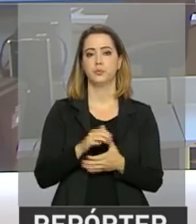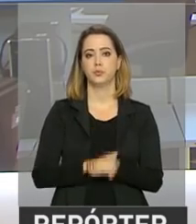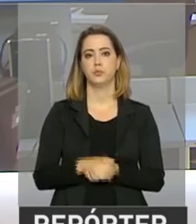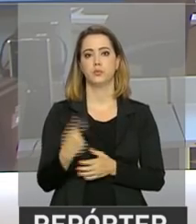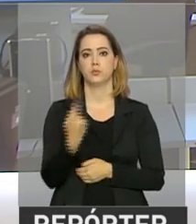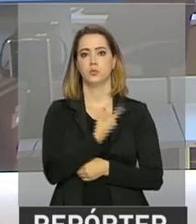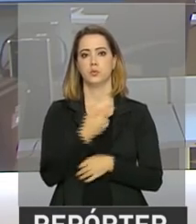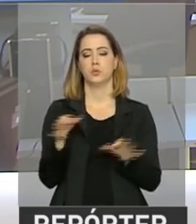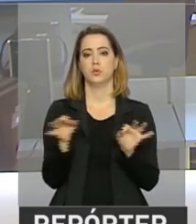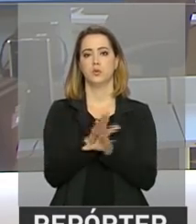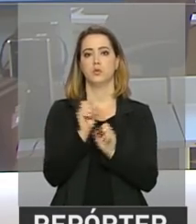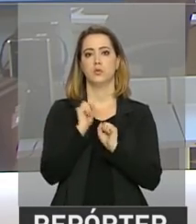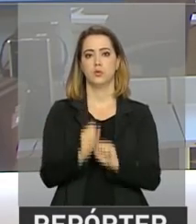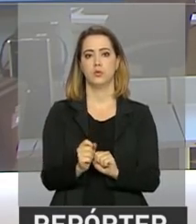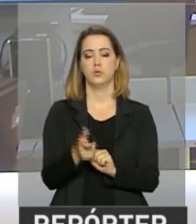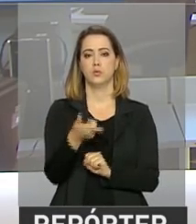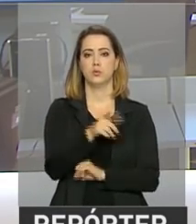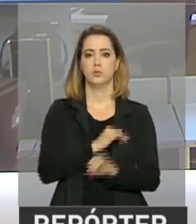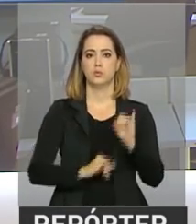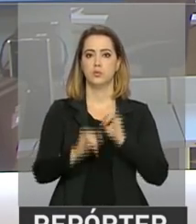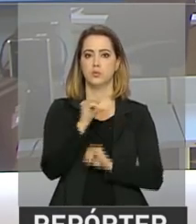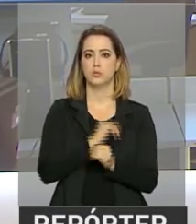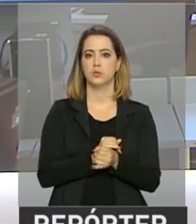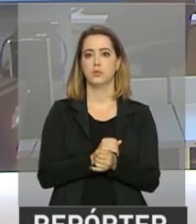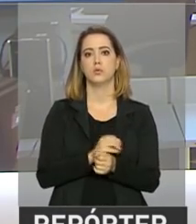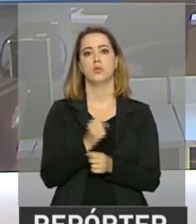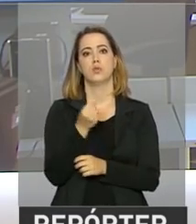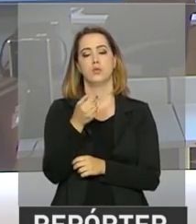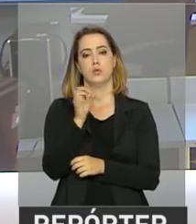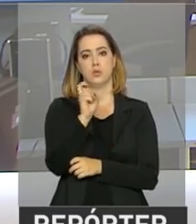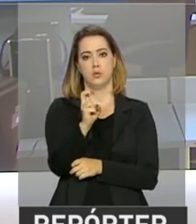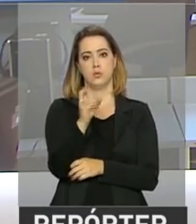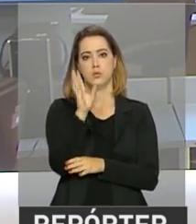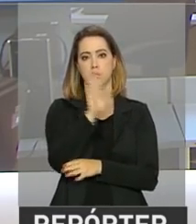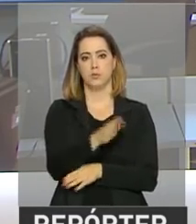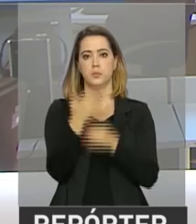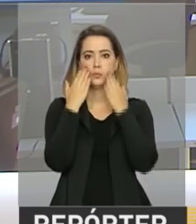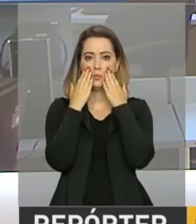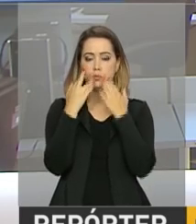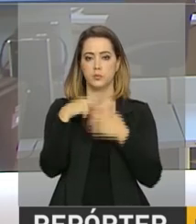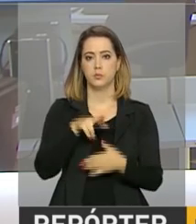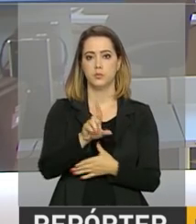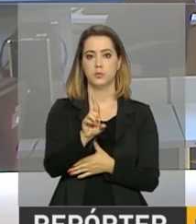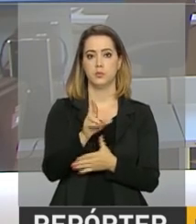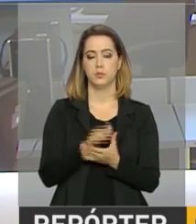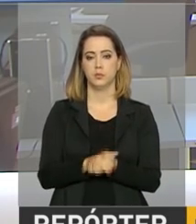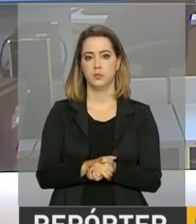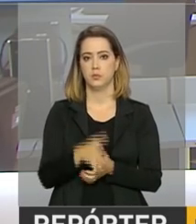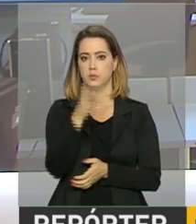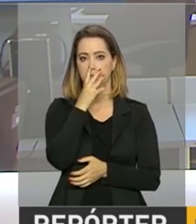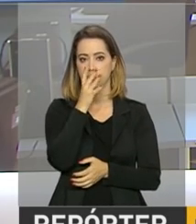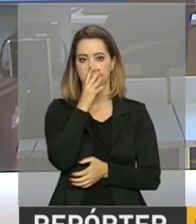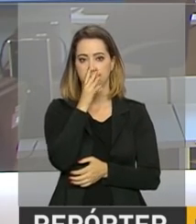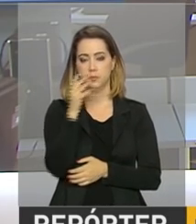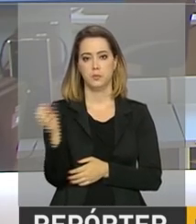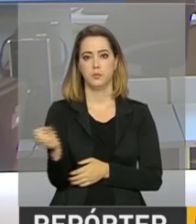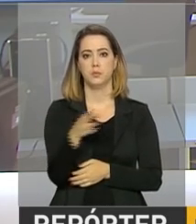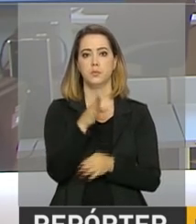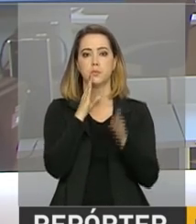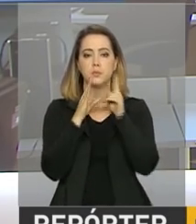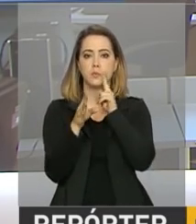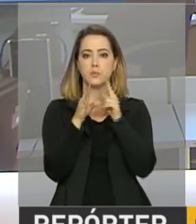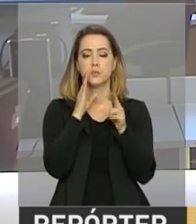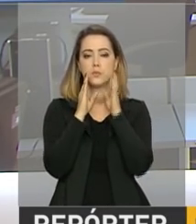nós ficamos por aqui podemos voltar a qualquer momento com outras informações ou às cinco da tarde na próxima edição do repórter nbr acompanhe as novidades